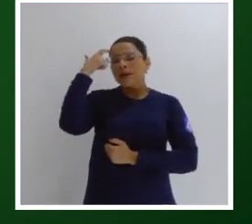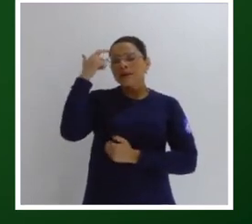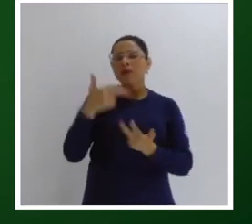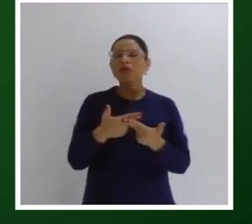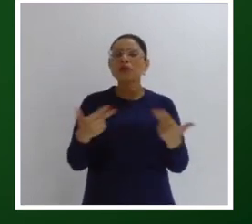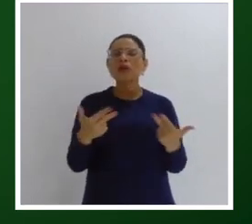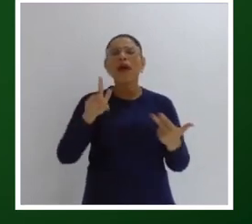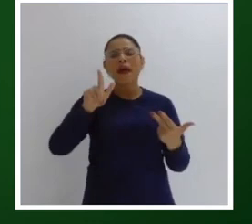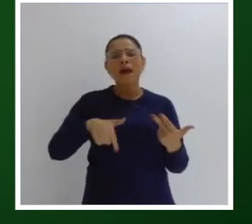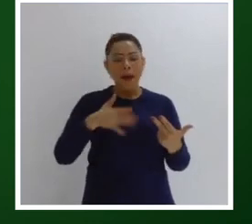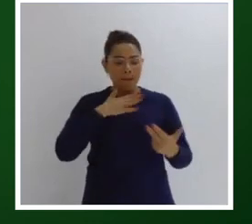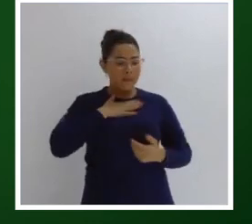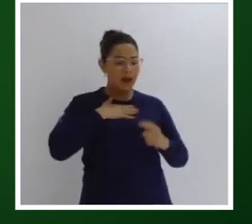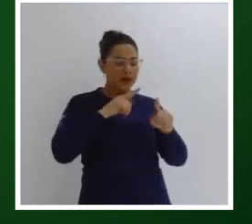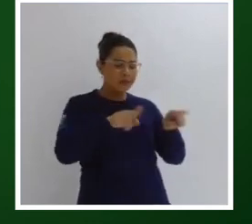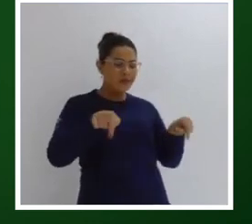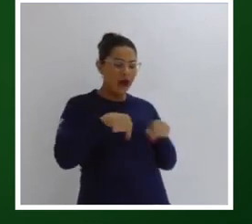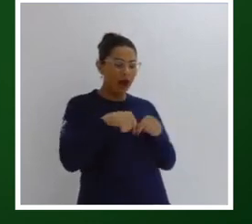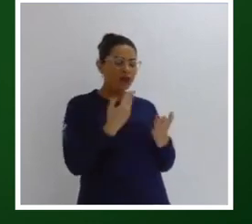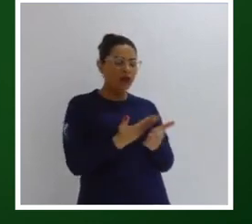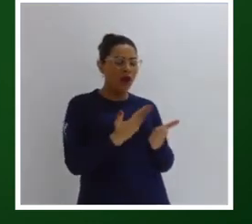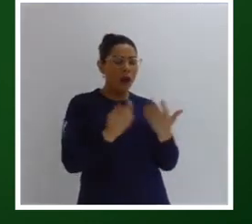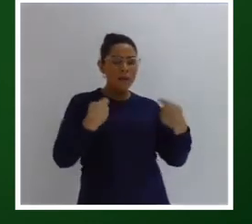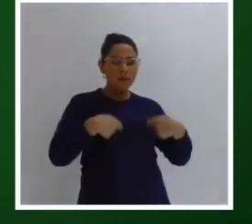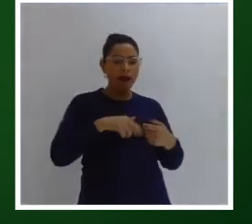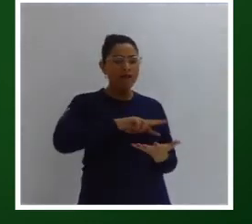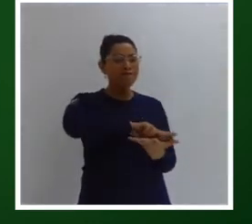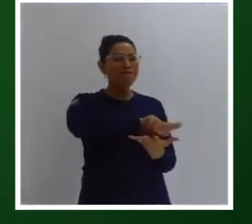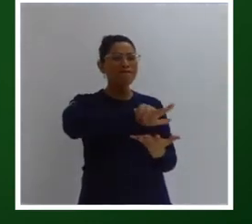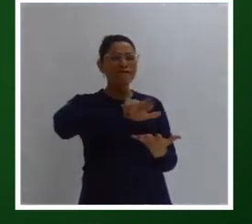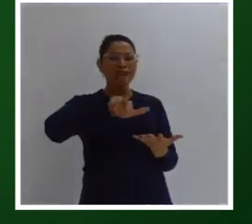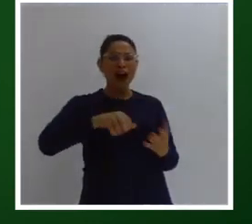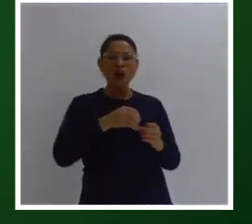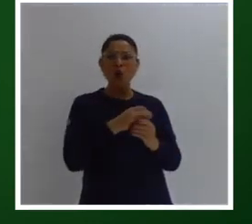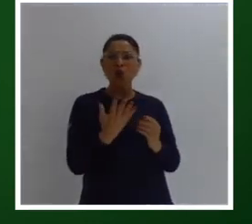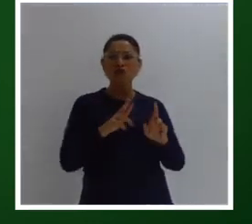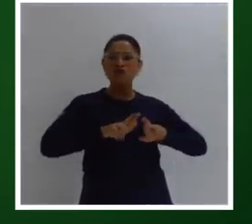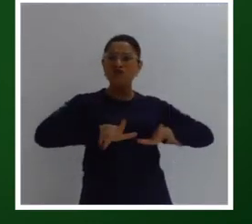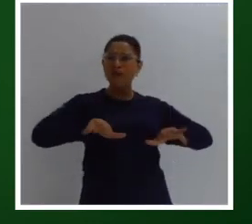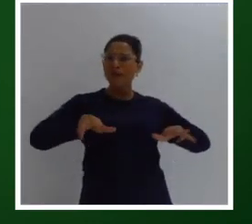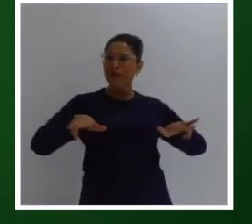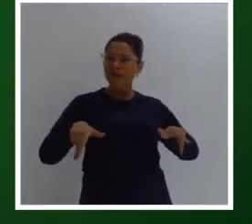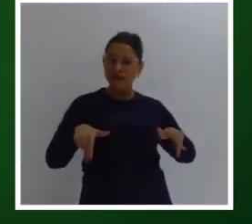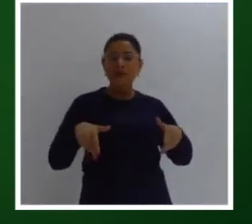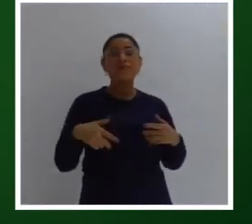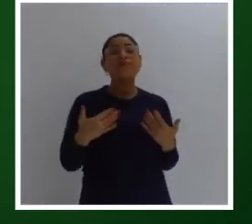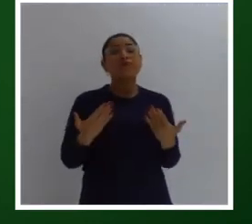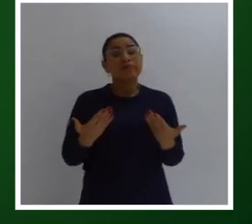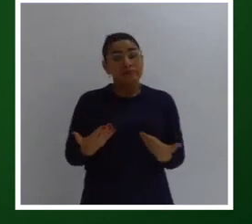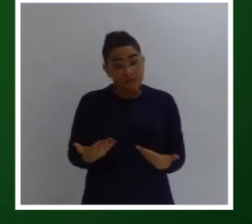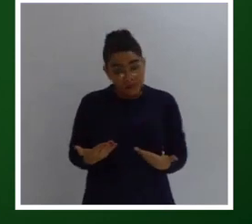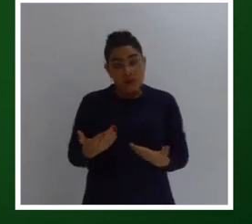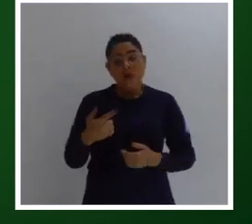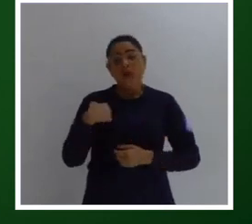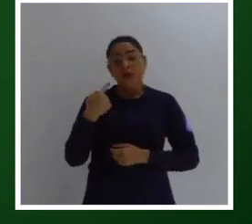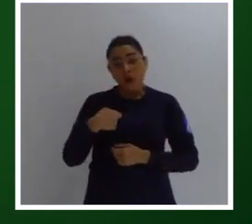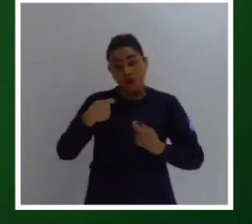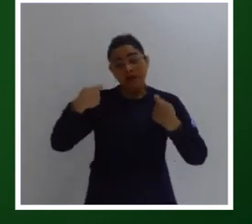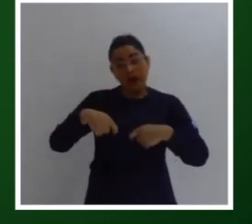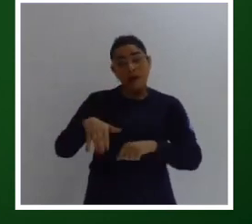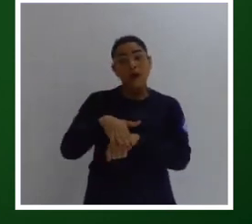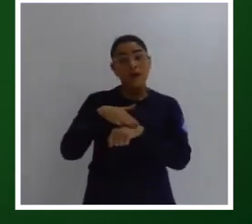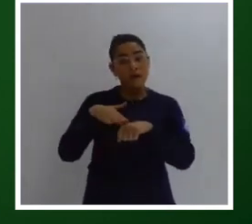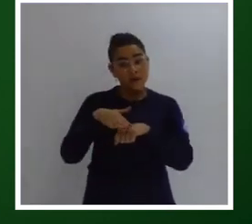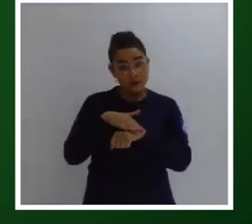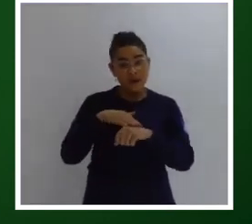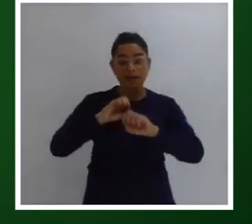Nossa mas na minha sala de aula eu vou ter que trabalhar vários conteúdos né e a gente sempre conversa com eles gente